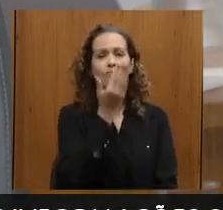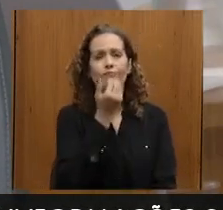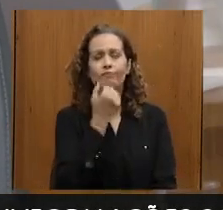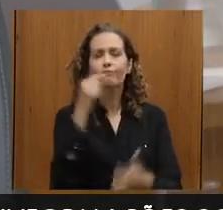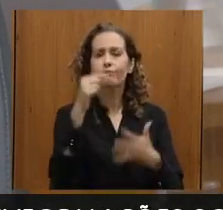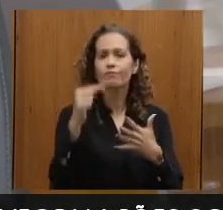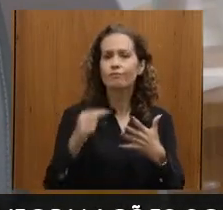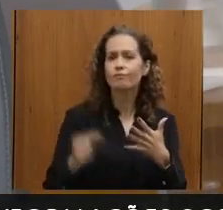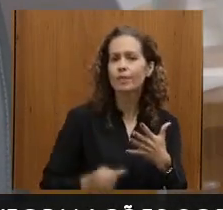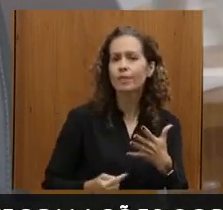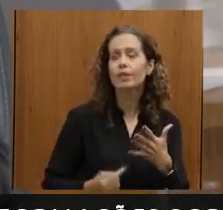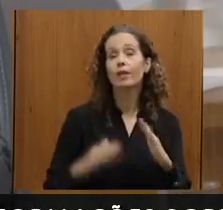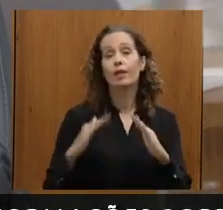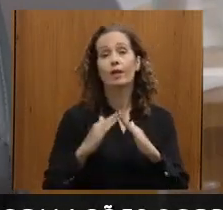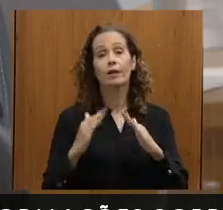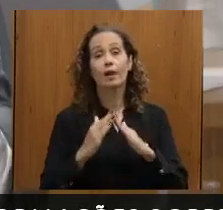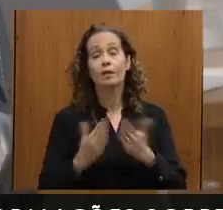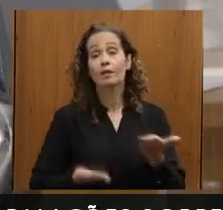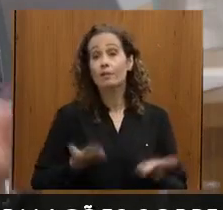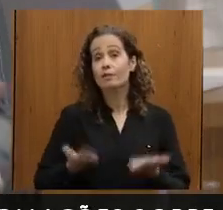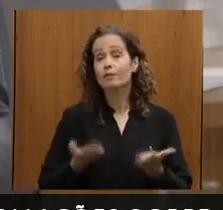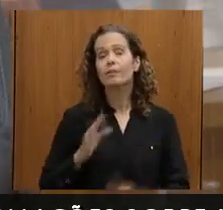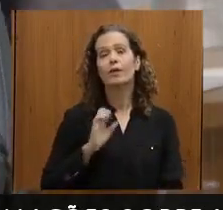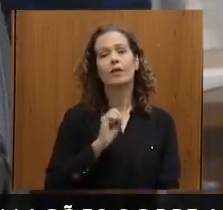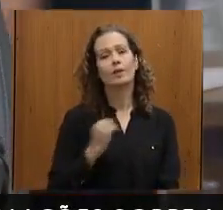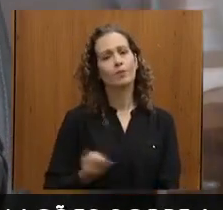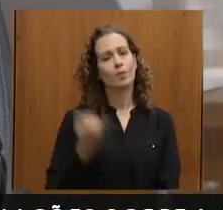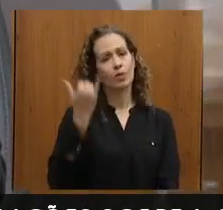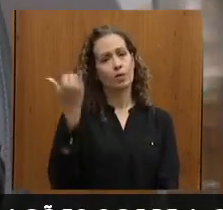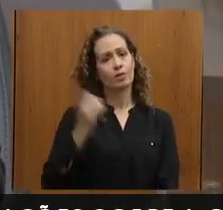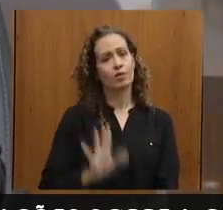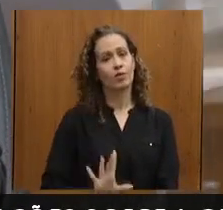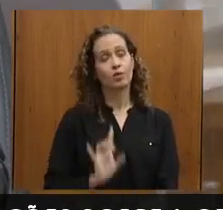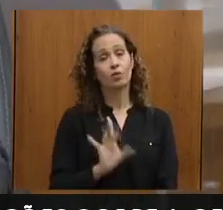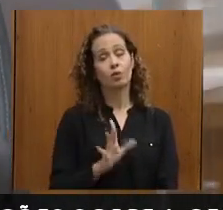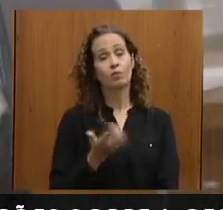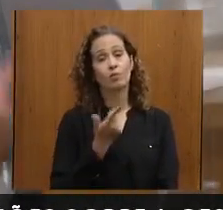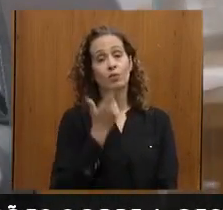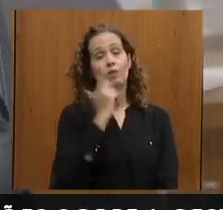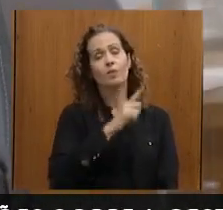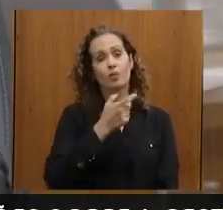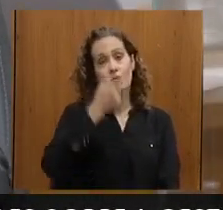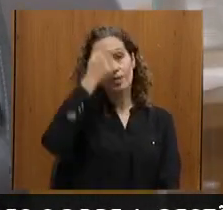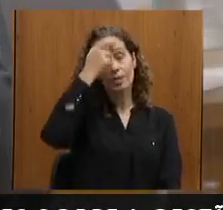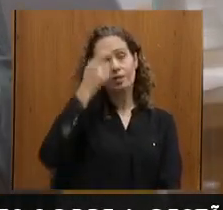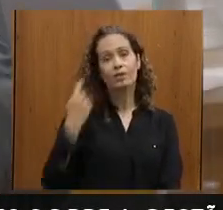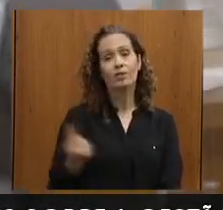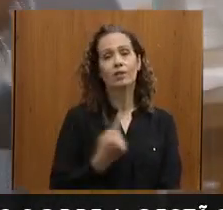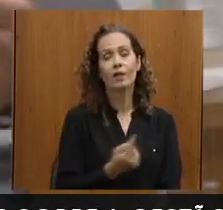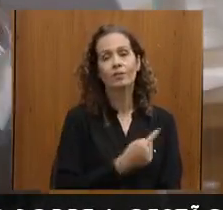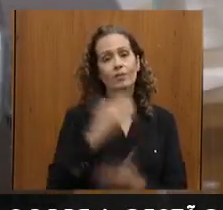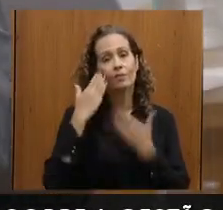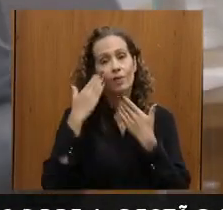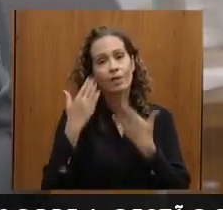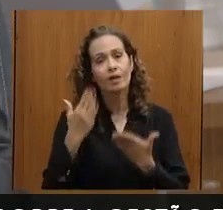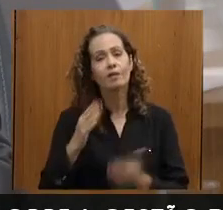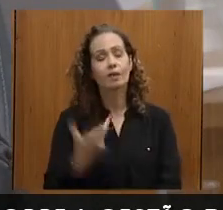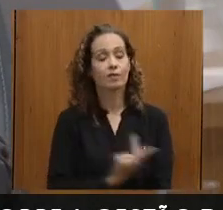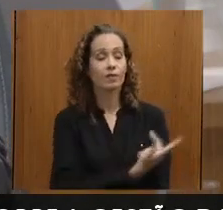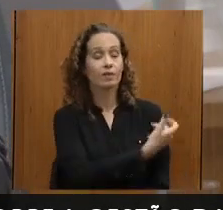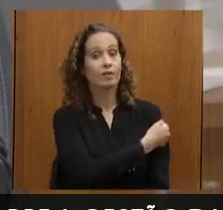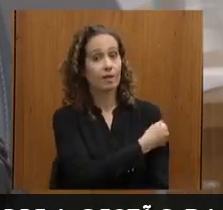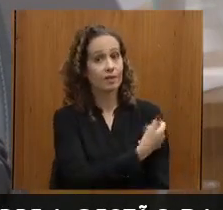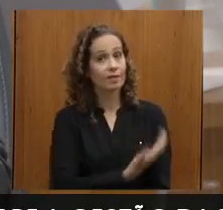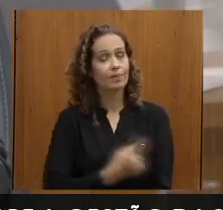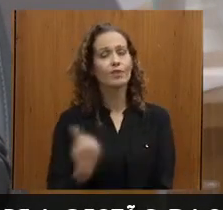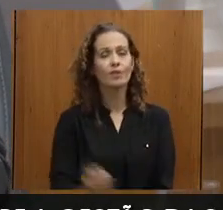Então, esse equilíbrio é muito importante e isso só vem com a consciência de cada um, graças à vacinação e nós estamos vencendo,